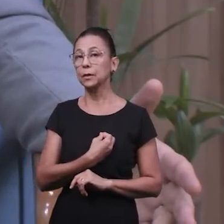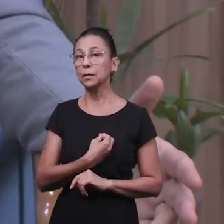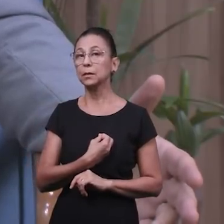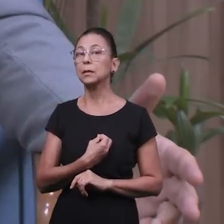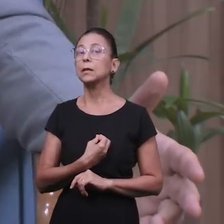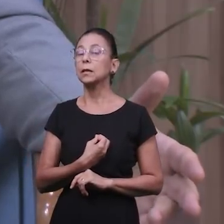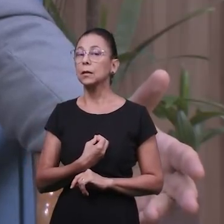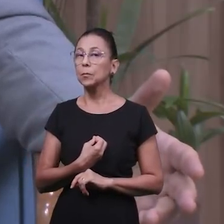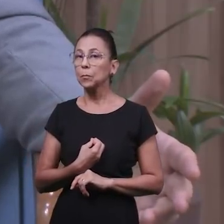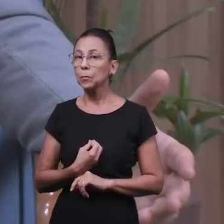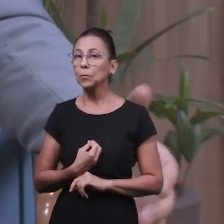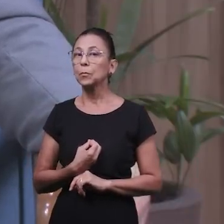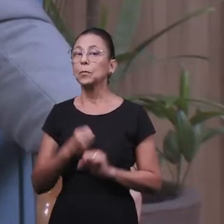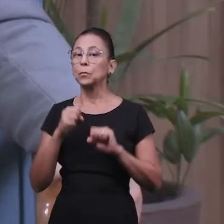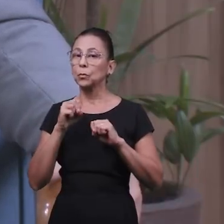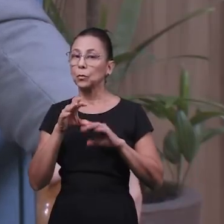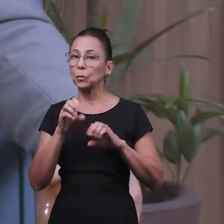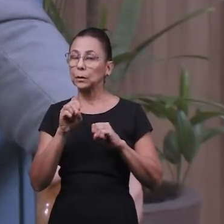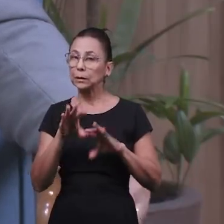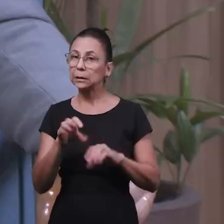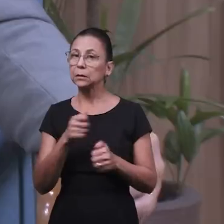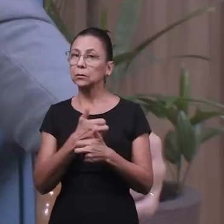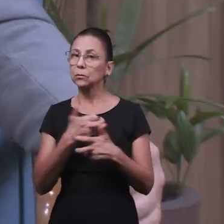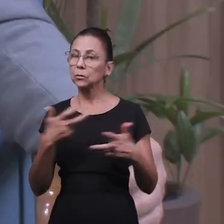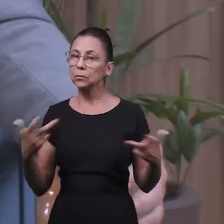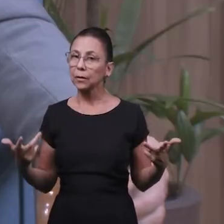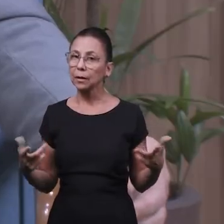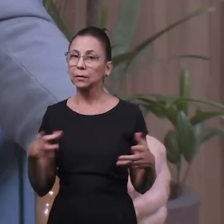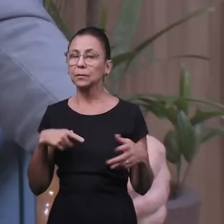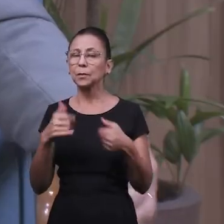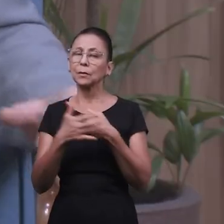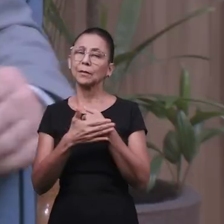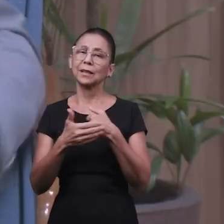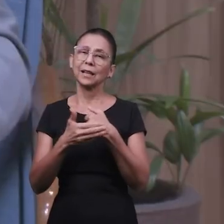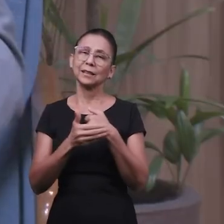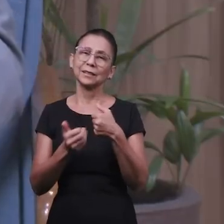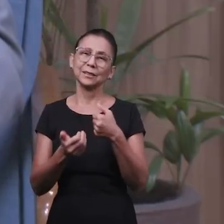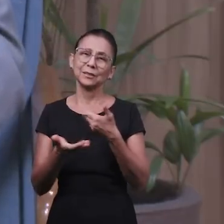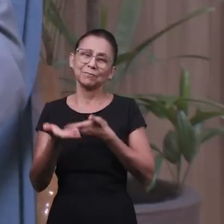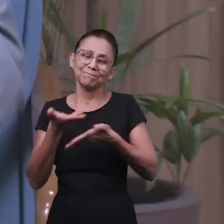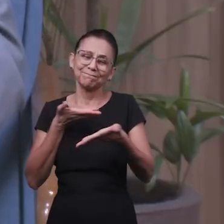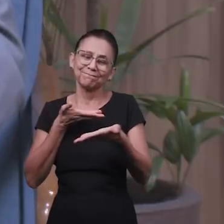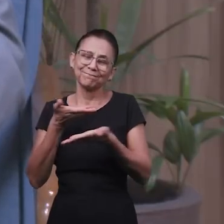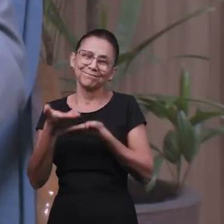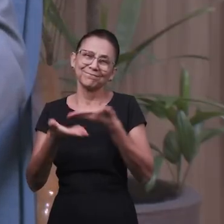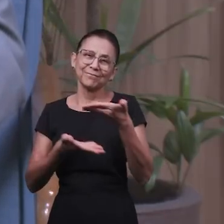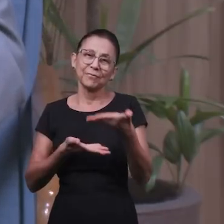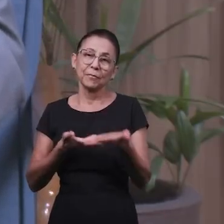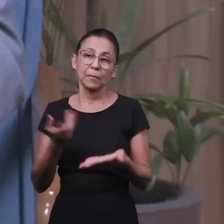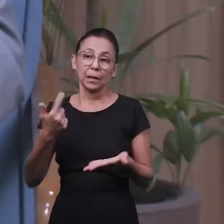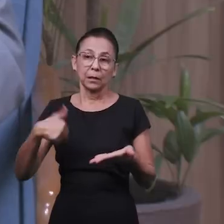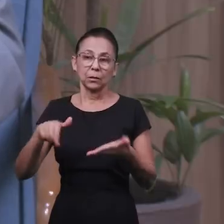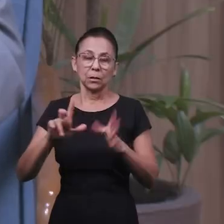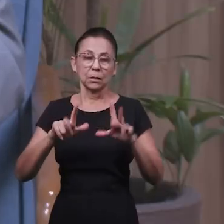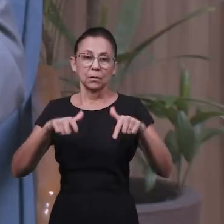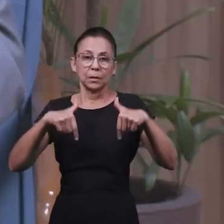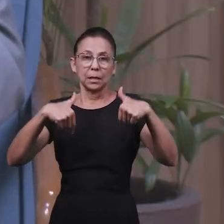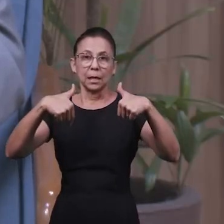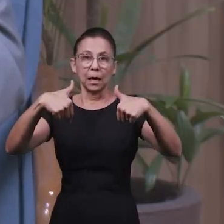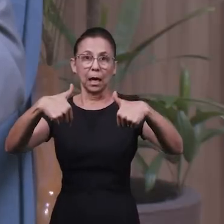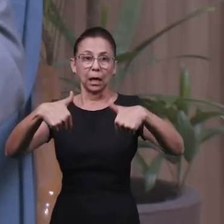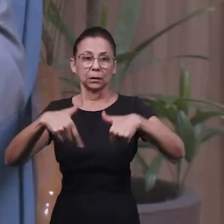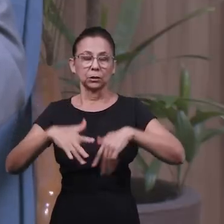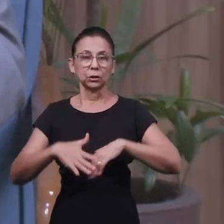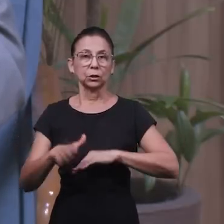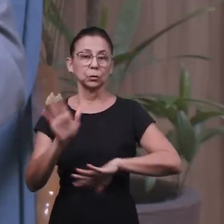e do quanto também têm para nos ensinar, seja pelo carinho com o qual sempre nos tratam. E nós temos que agir com eles